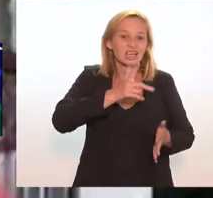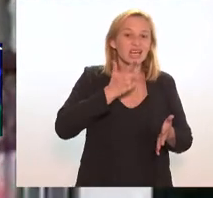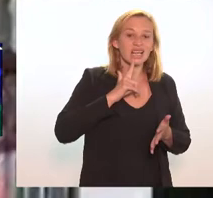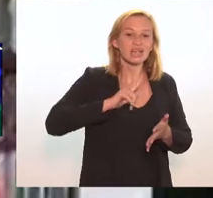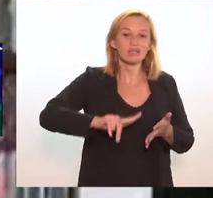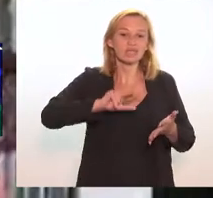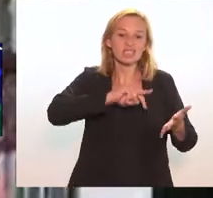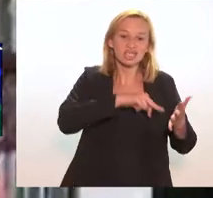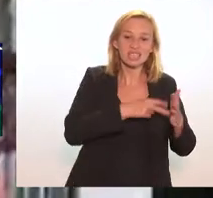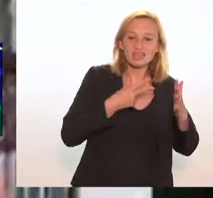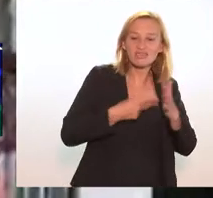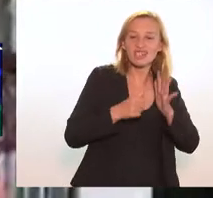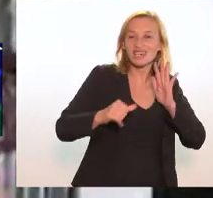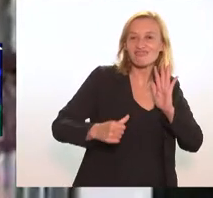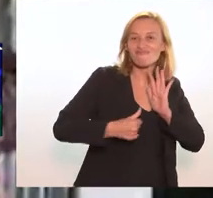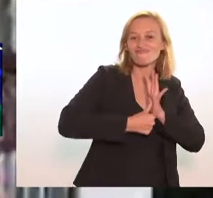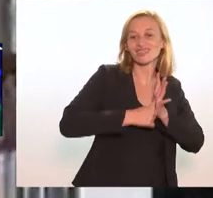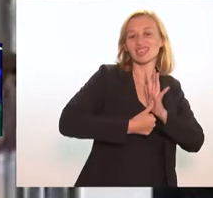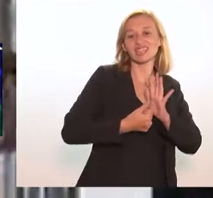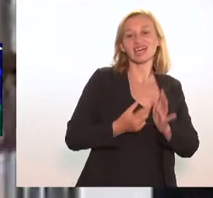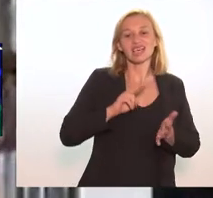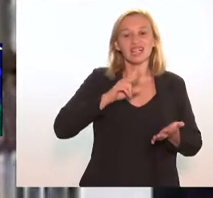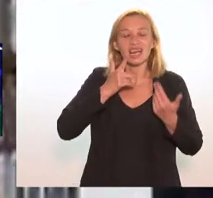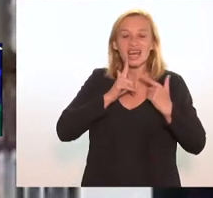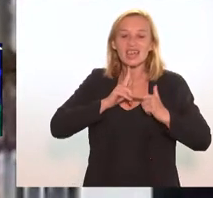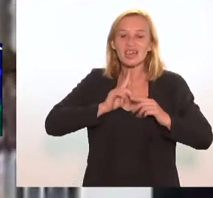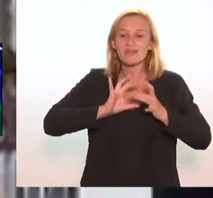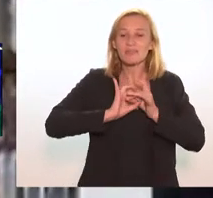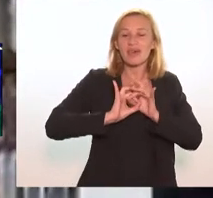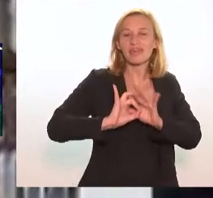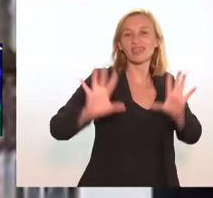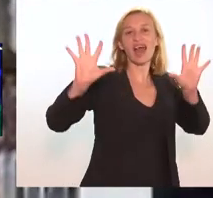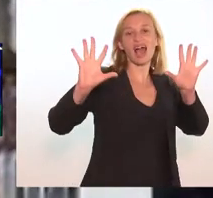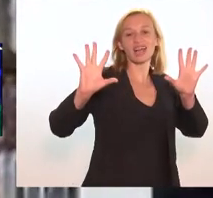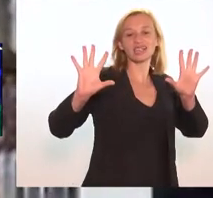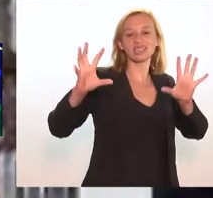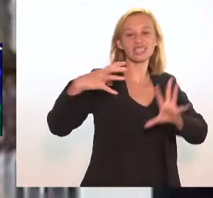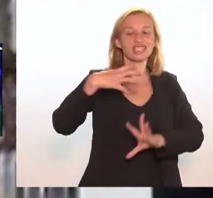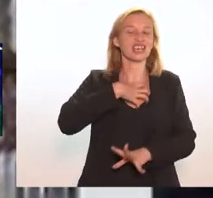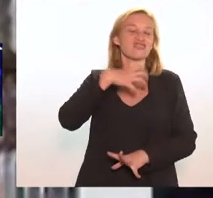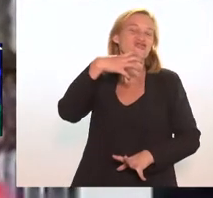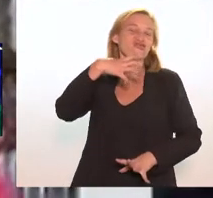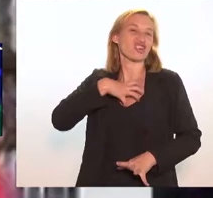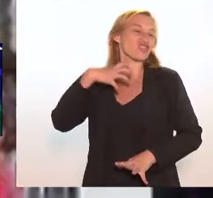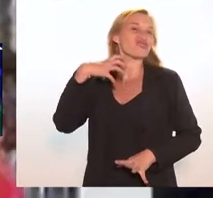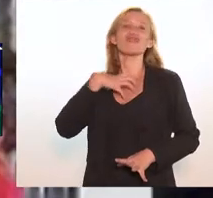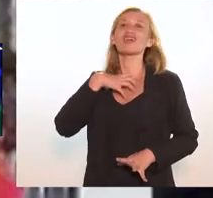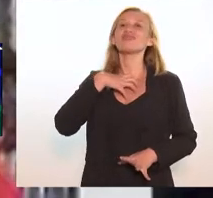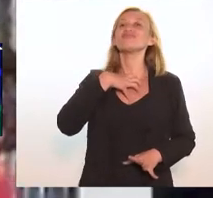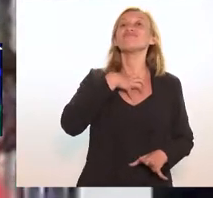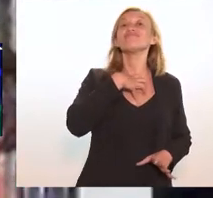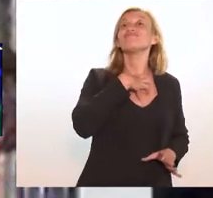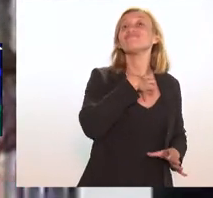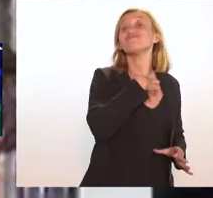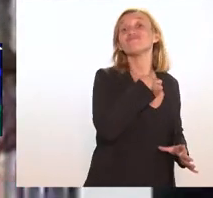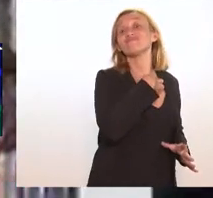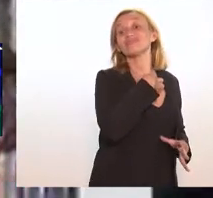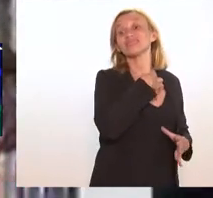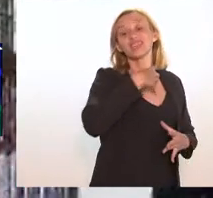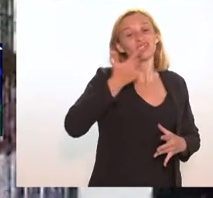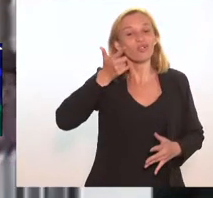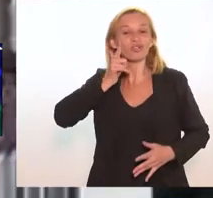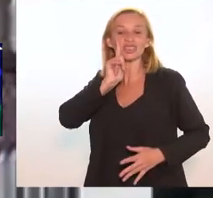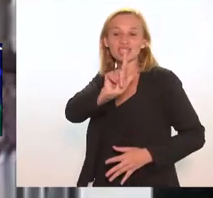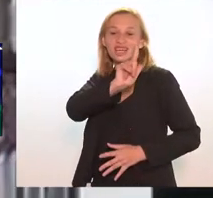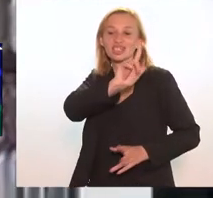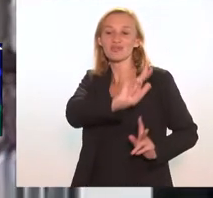significa identidade, significa liberdade sentida e conquistada